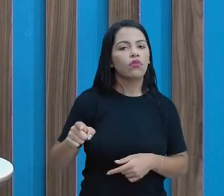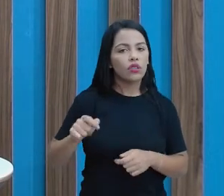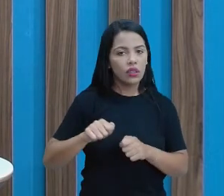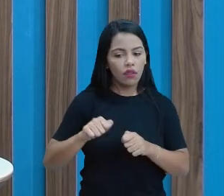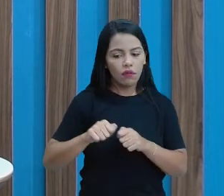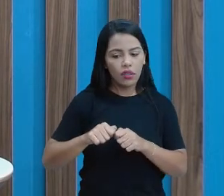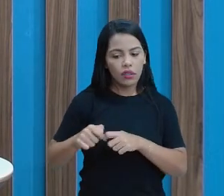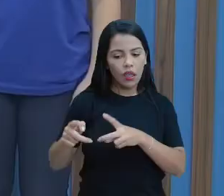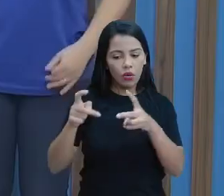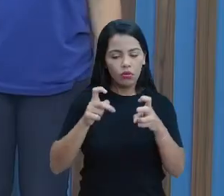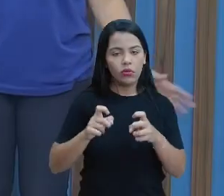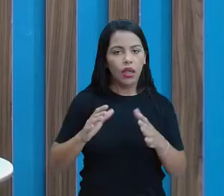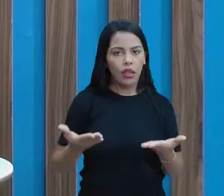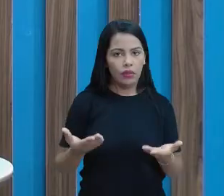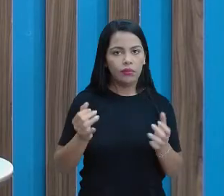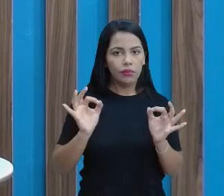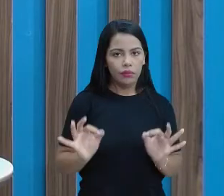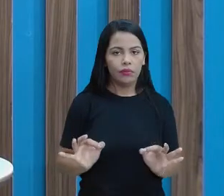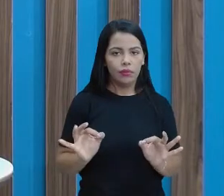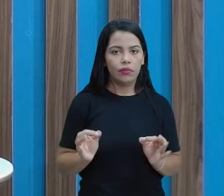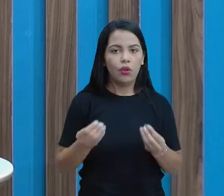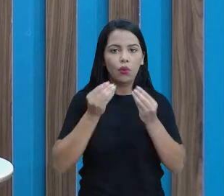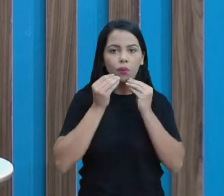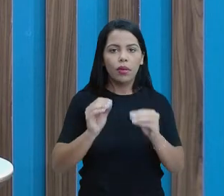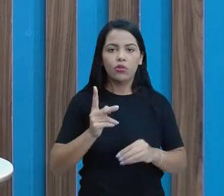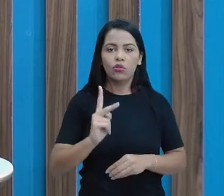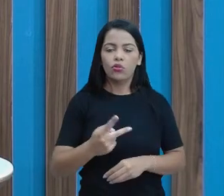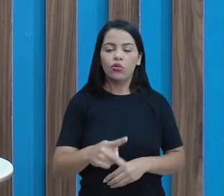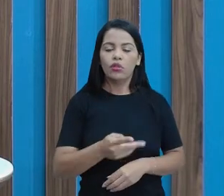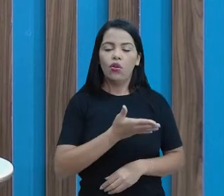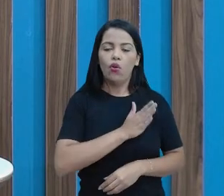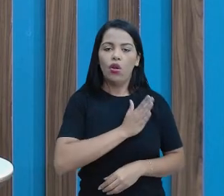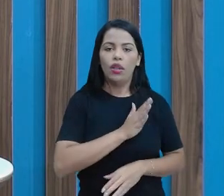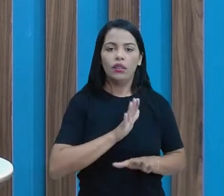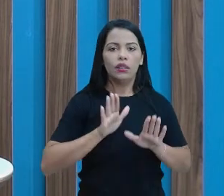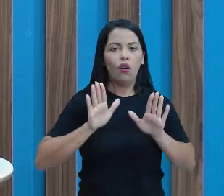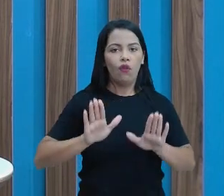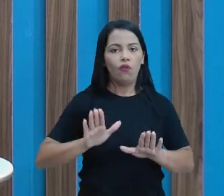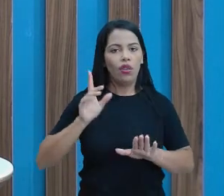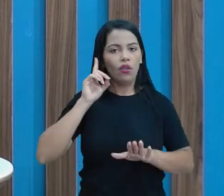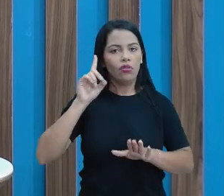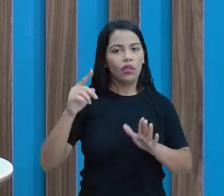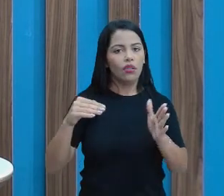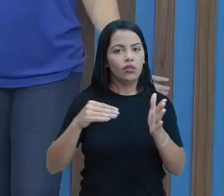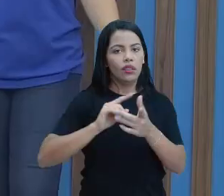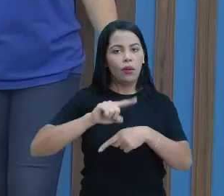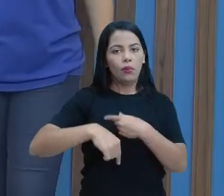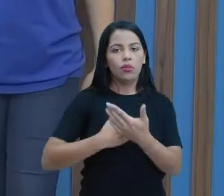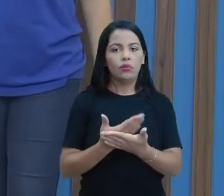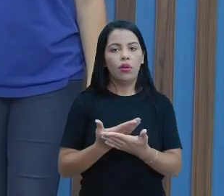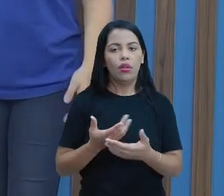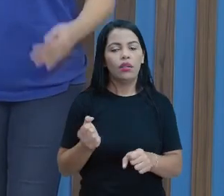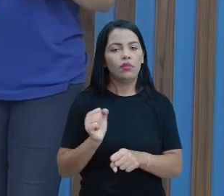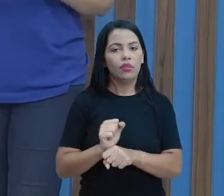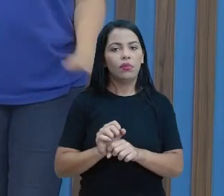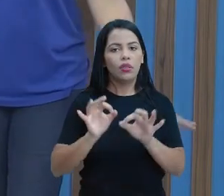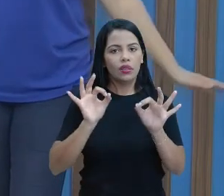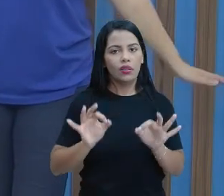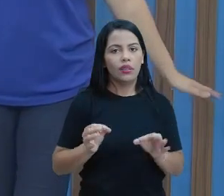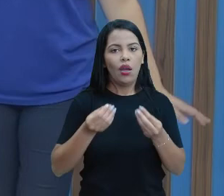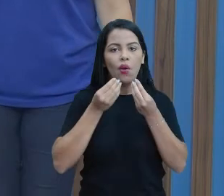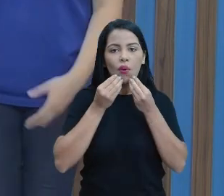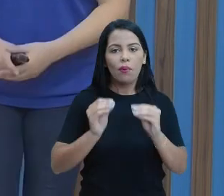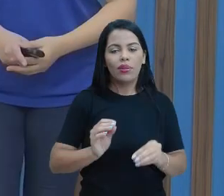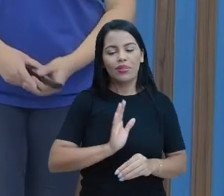bom? Cheiro no seu coração, fique com Deus e até a nossa próxima aula. Estava esperando justamente o susto, um cheiro